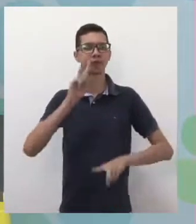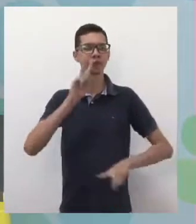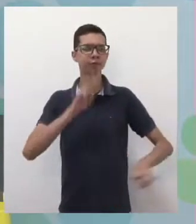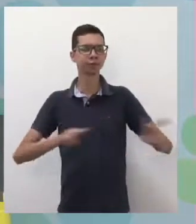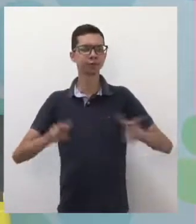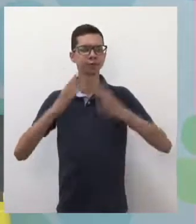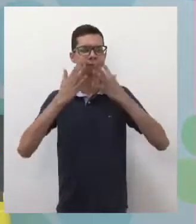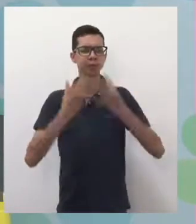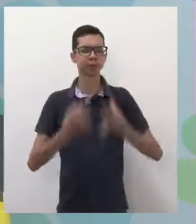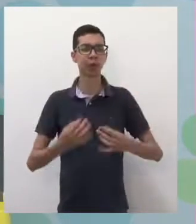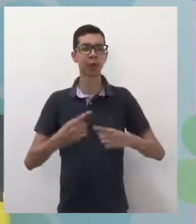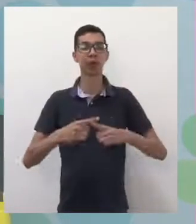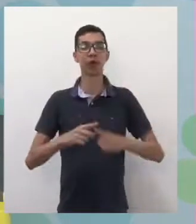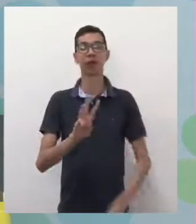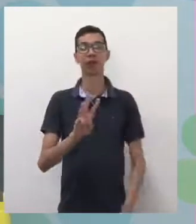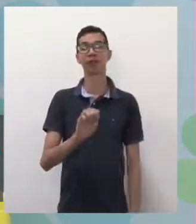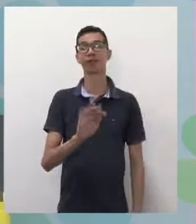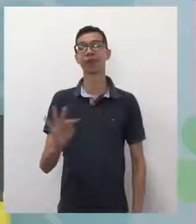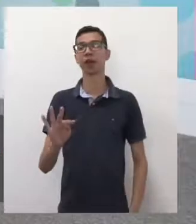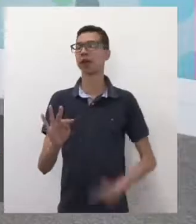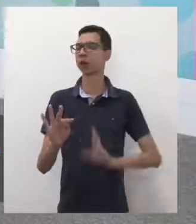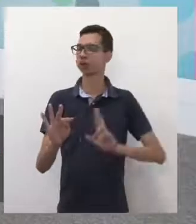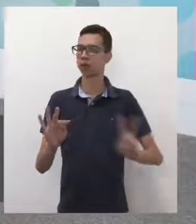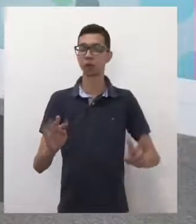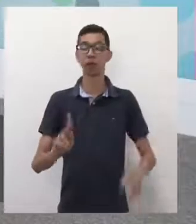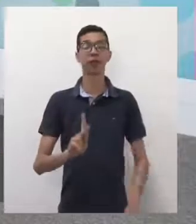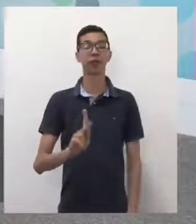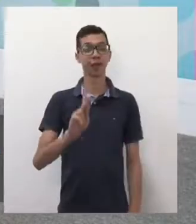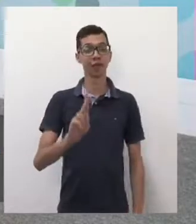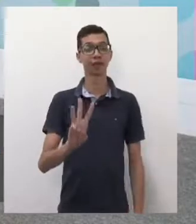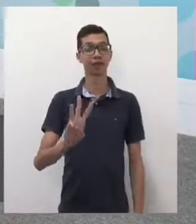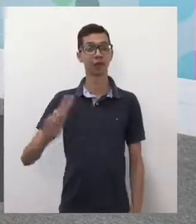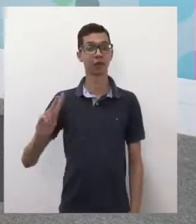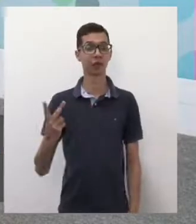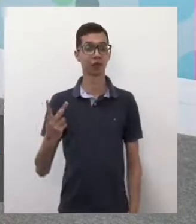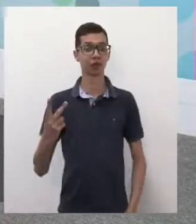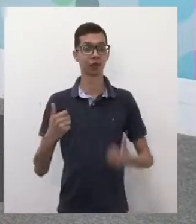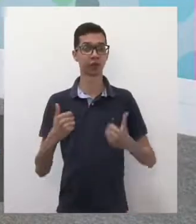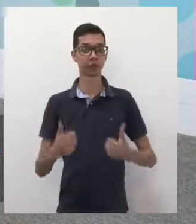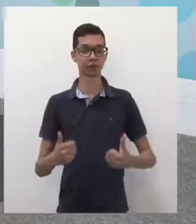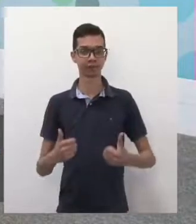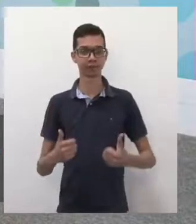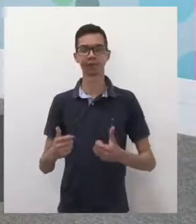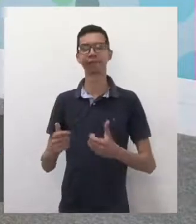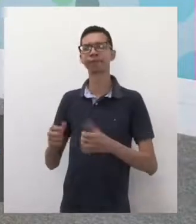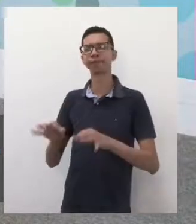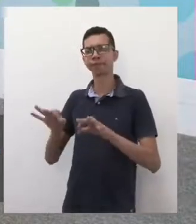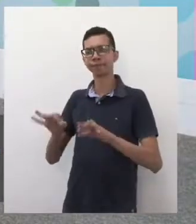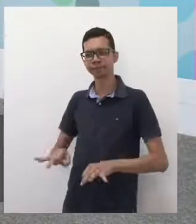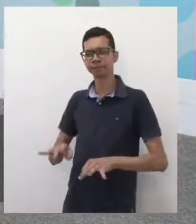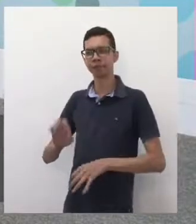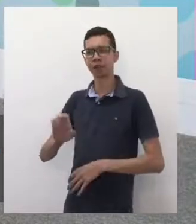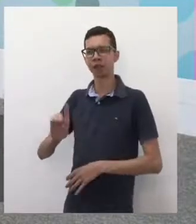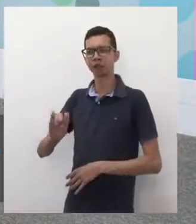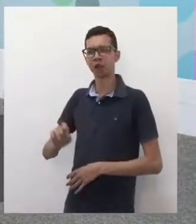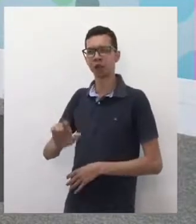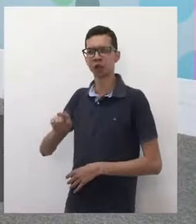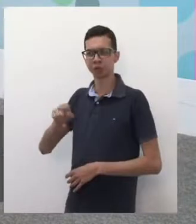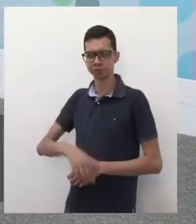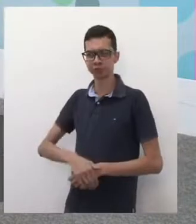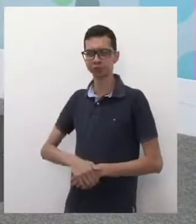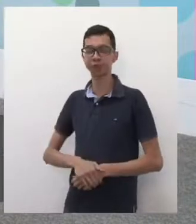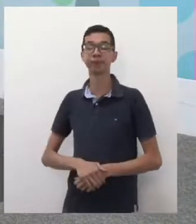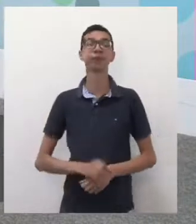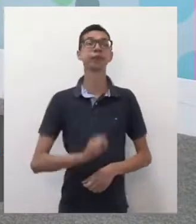watt, aqui é quilowatt, hora. Sim. Hora, bolas, Edjoel. Aí a gente pode até pensar, né, na questão